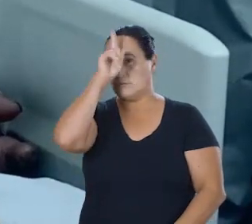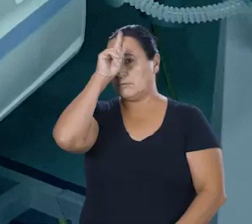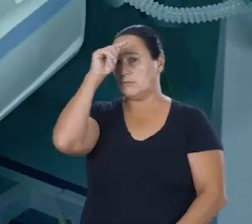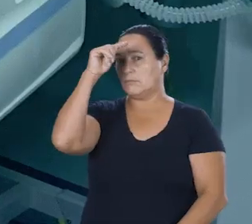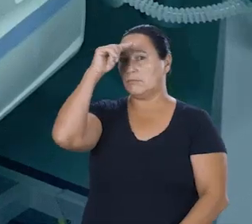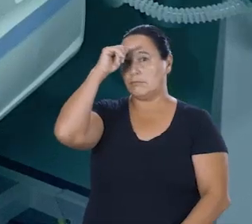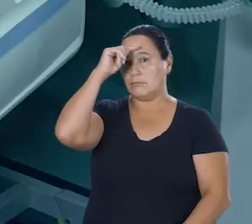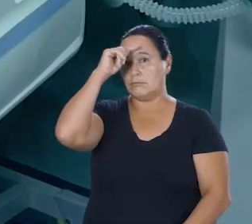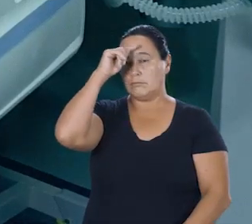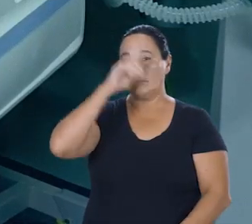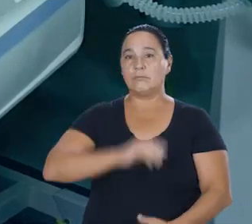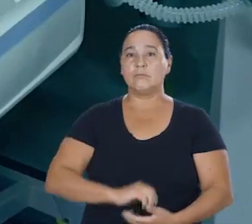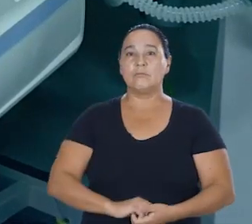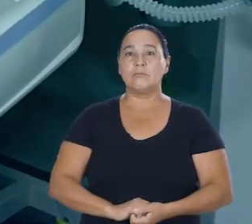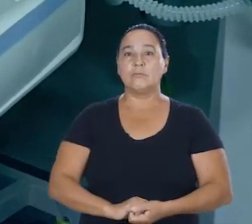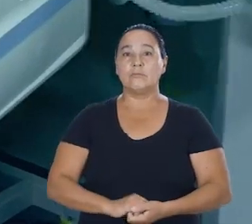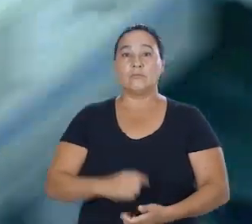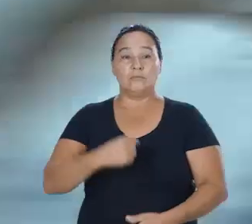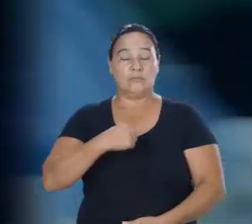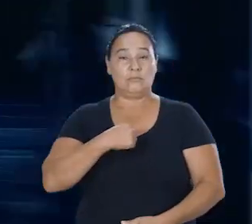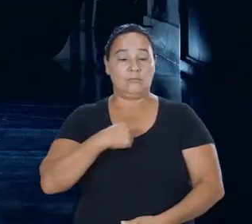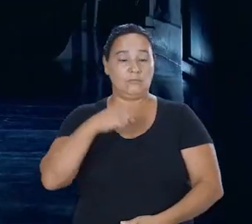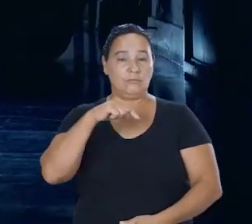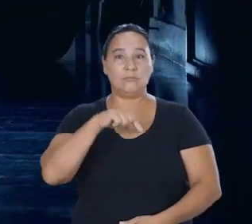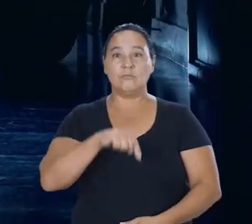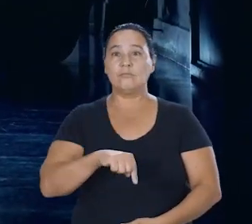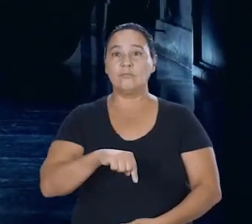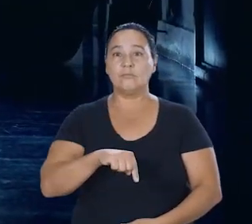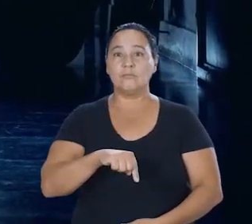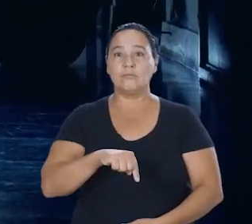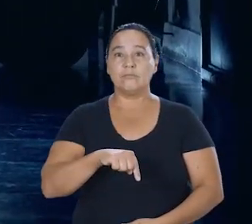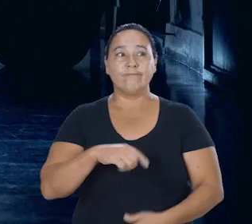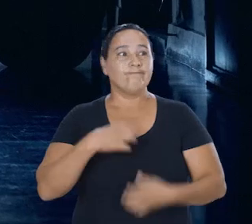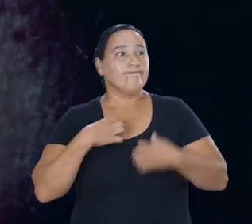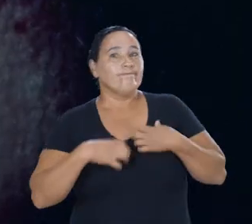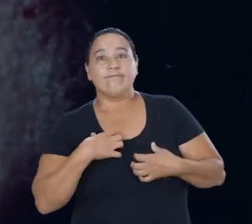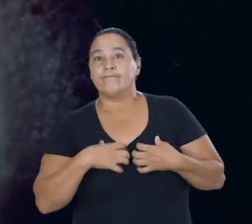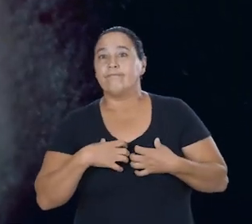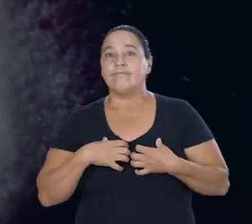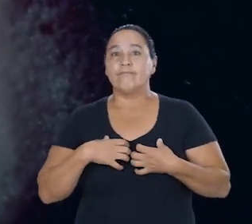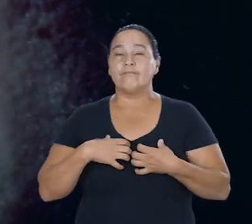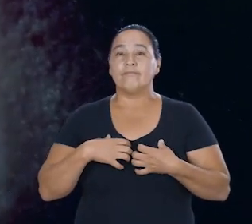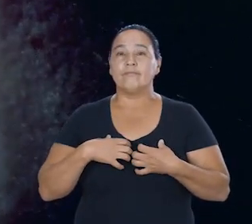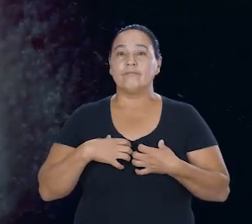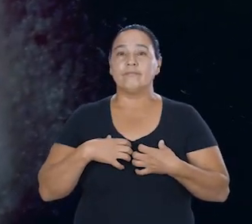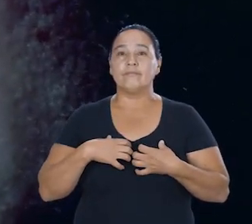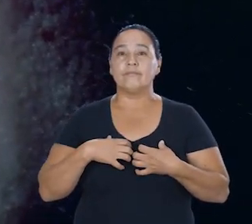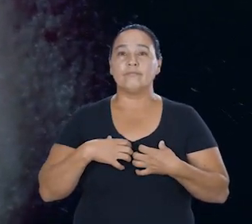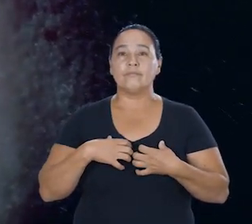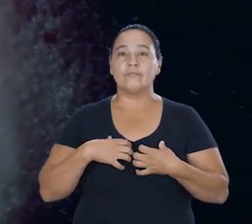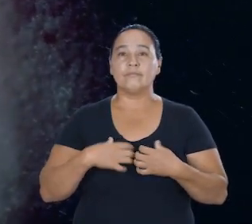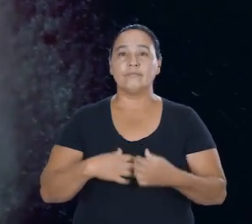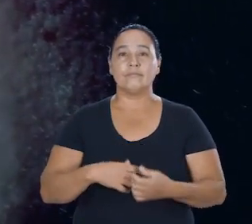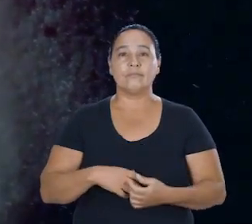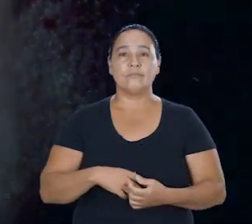na UTI do Hospital Regional São Paulo. E eu aqui, em desespero.